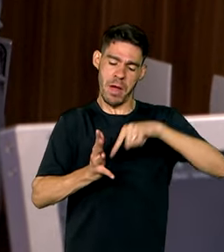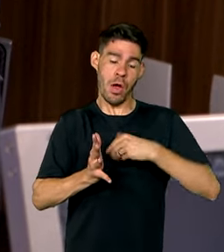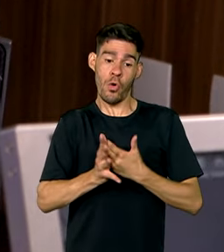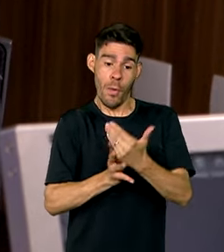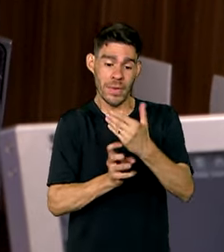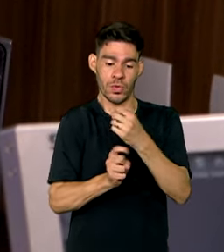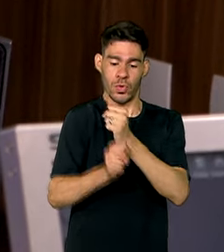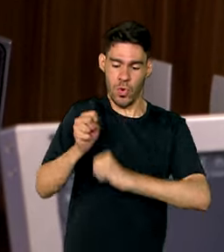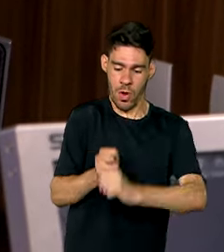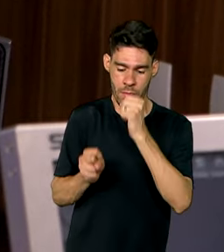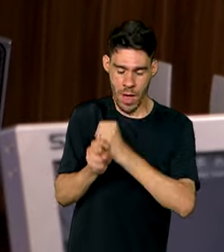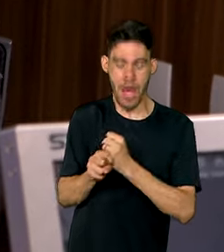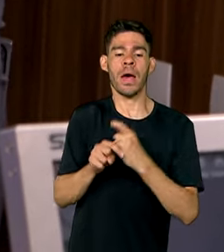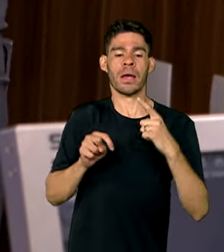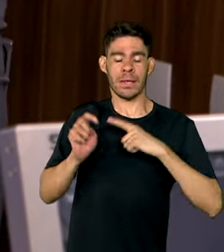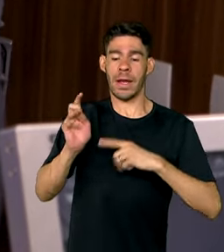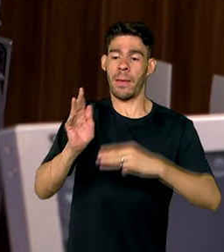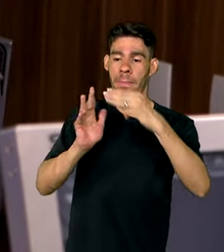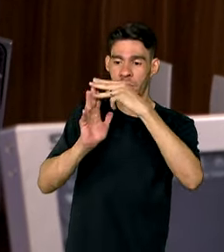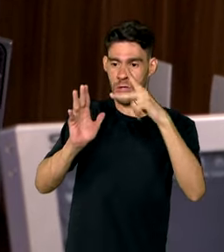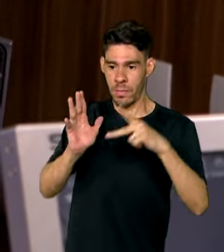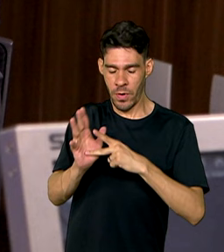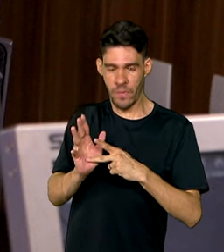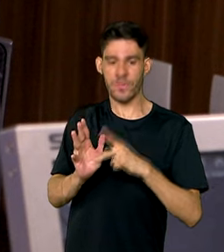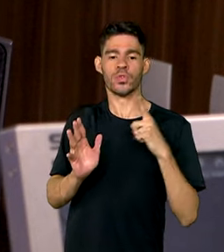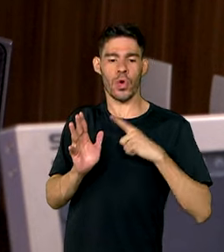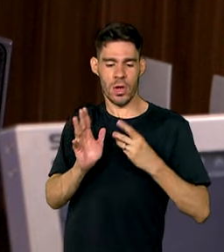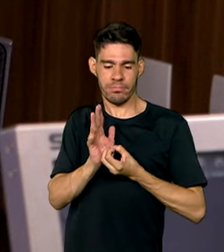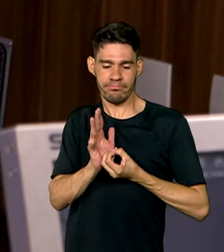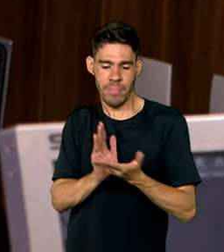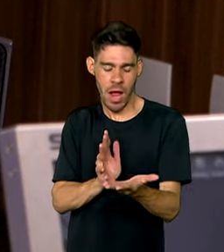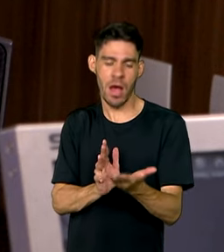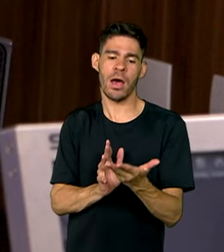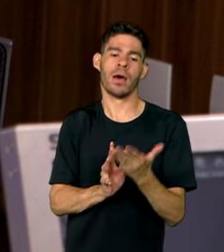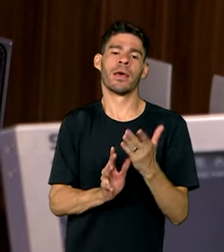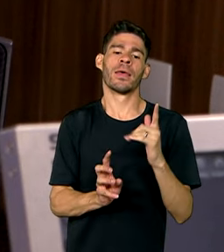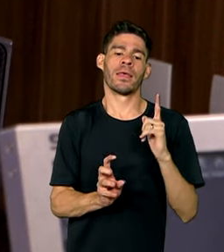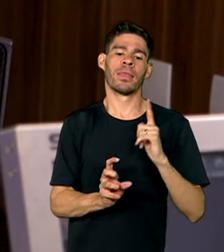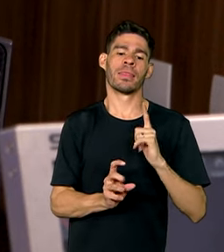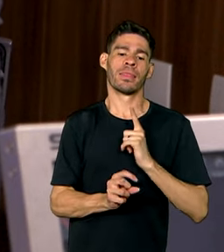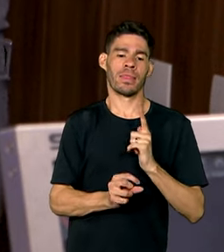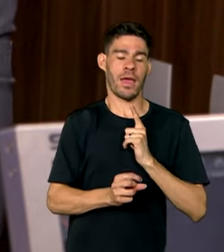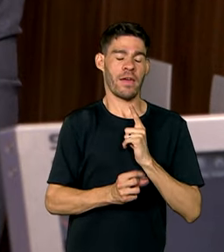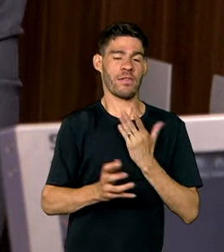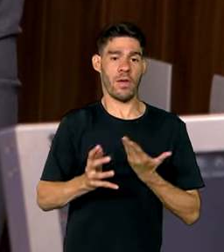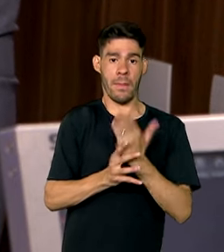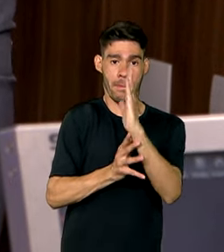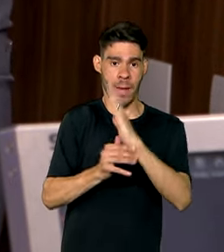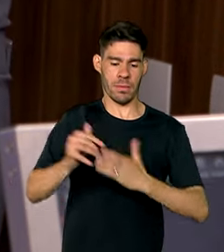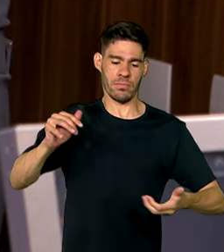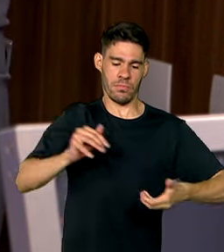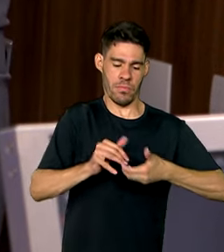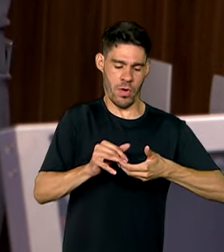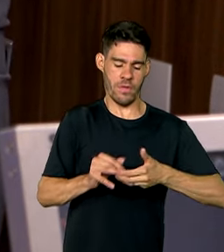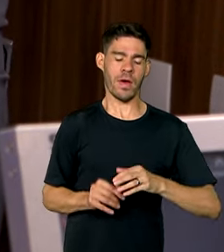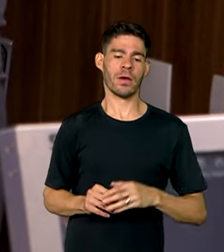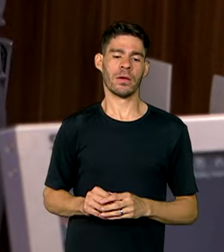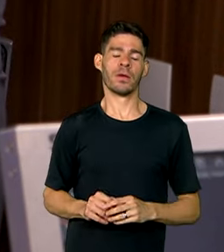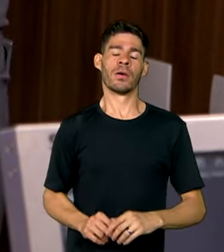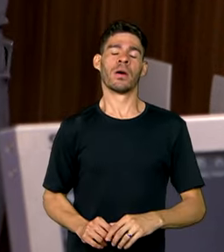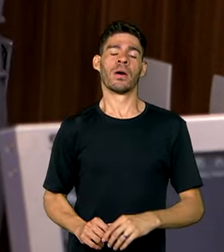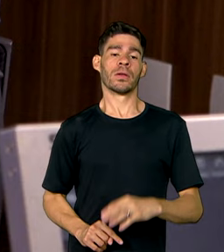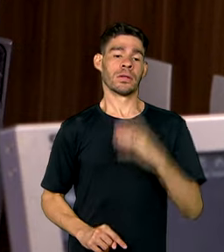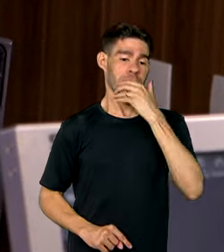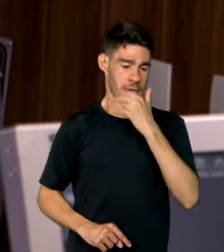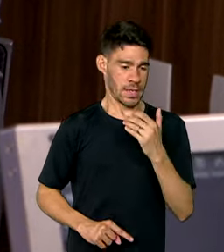o ano passado foi enviada uma medida provisória, essa medida provisória passou no Congresso Nacional, foi, ao final do